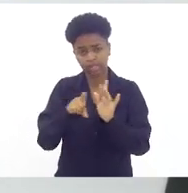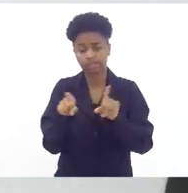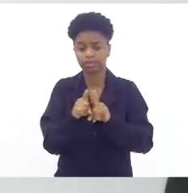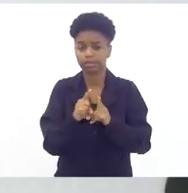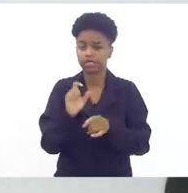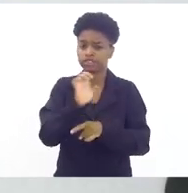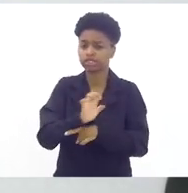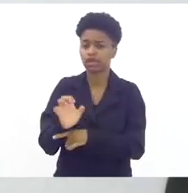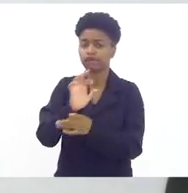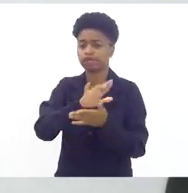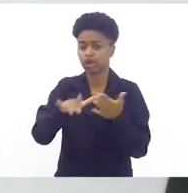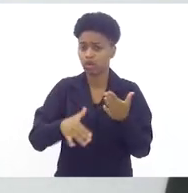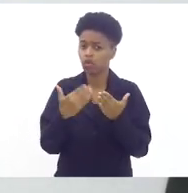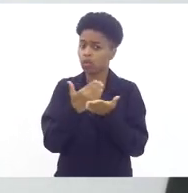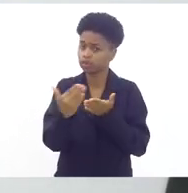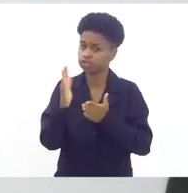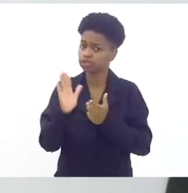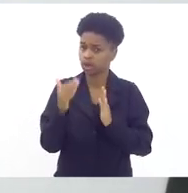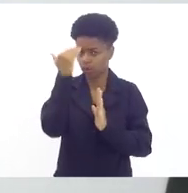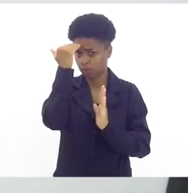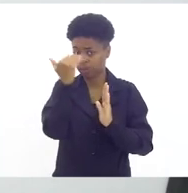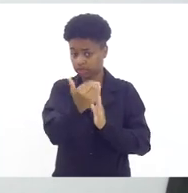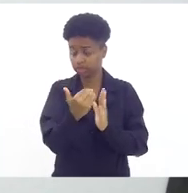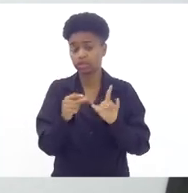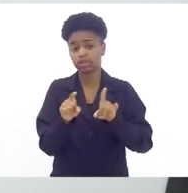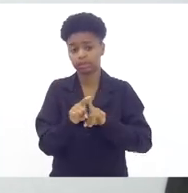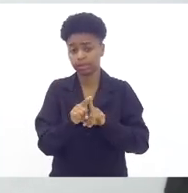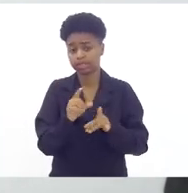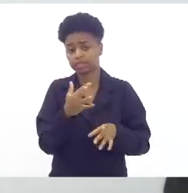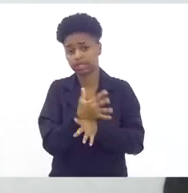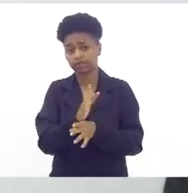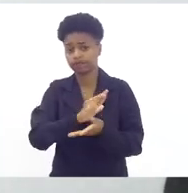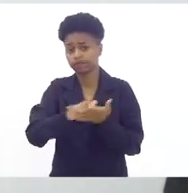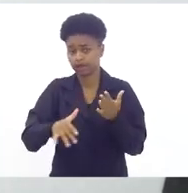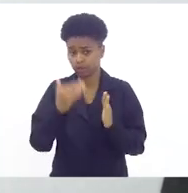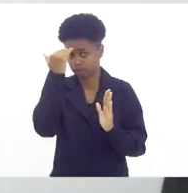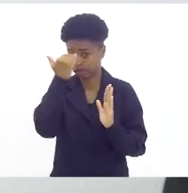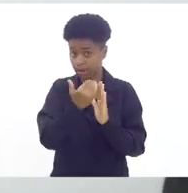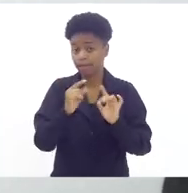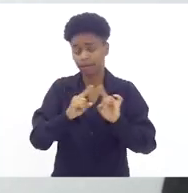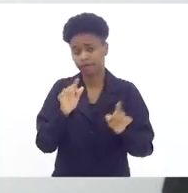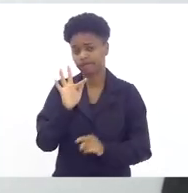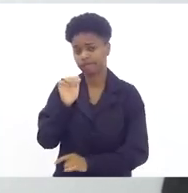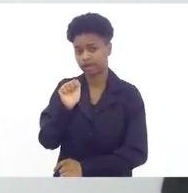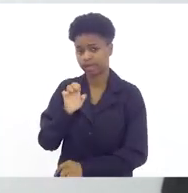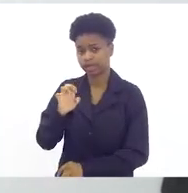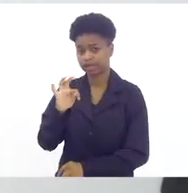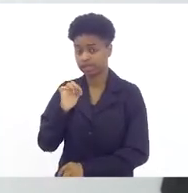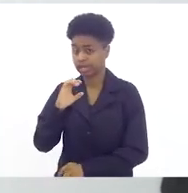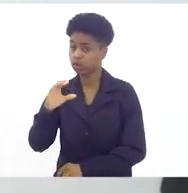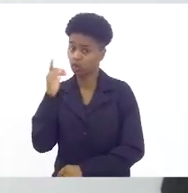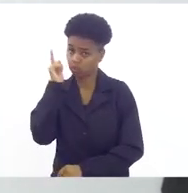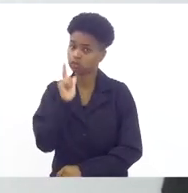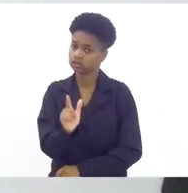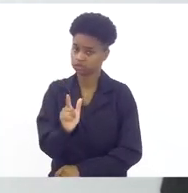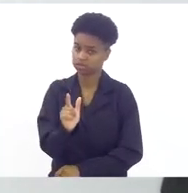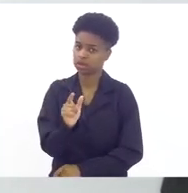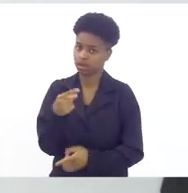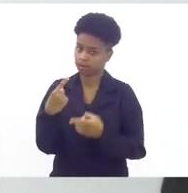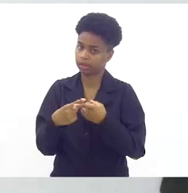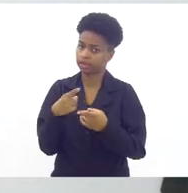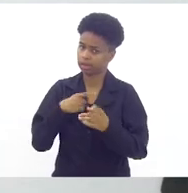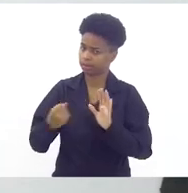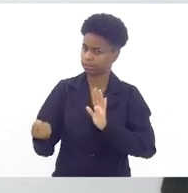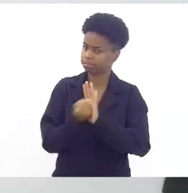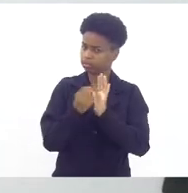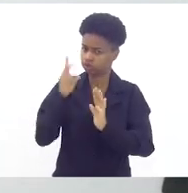né já começaram a cumprir vários municípios e a Faetec é uma instituição tem condições técnica uma instituição diferenciada historicamente